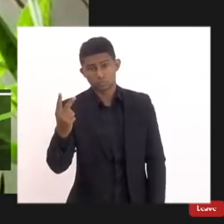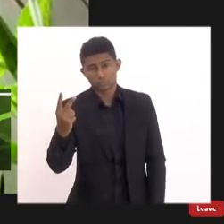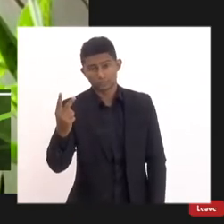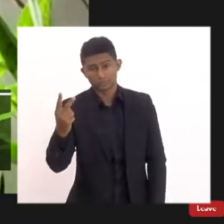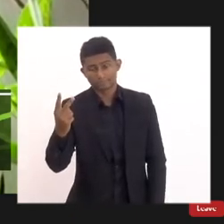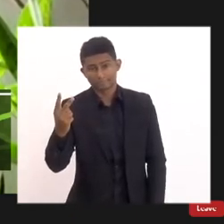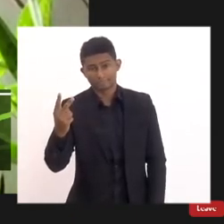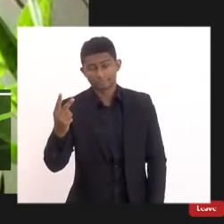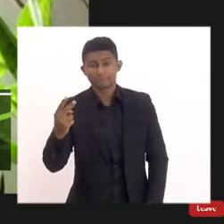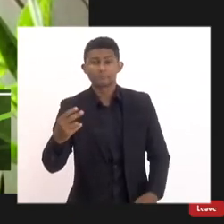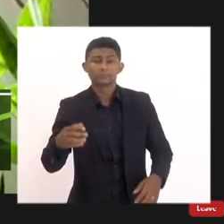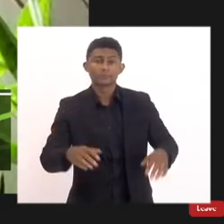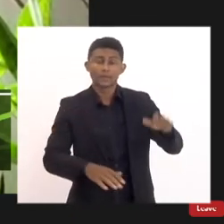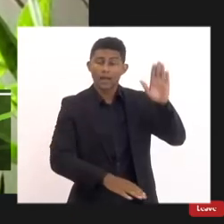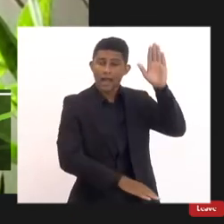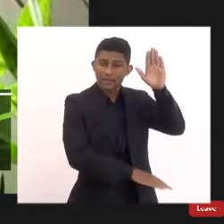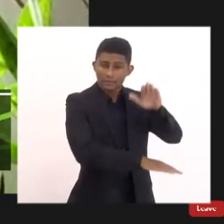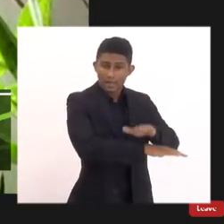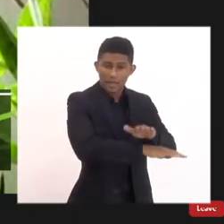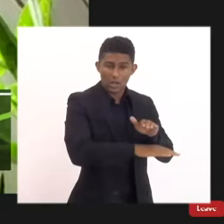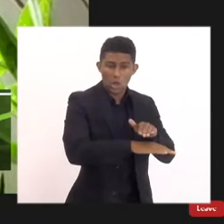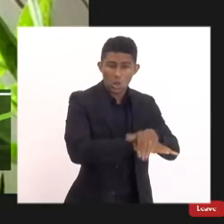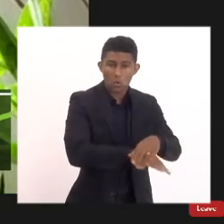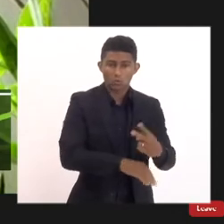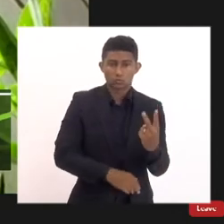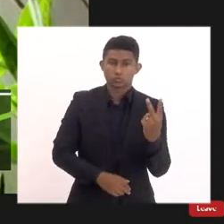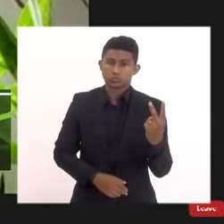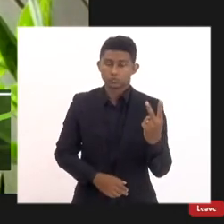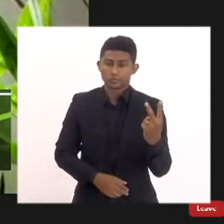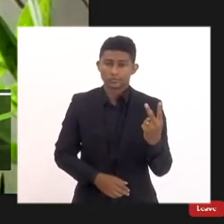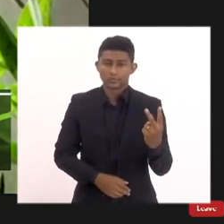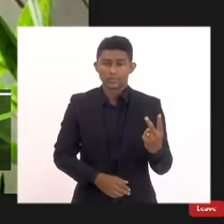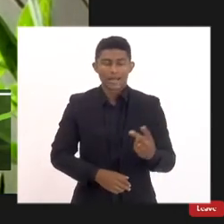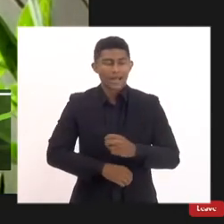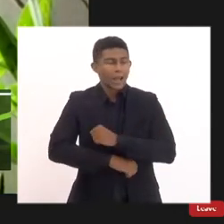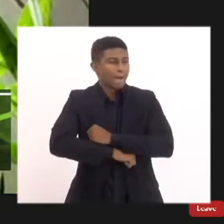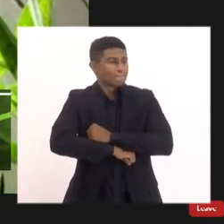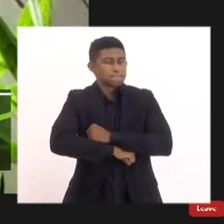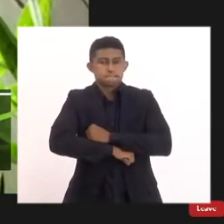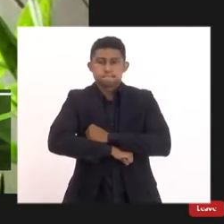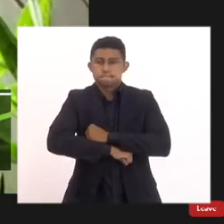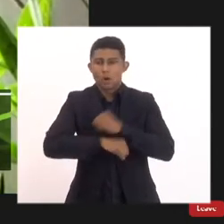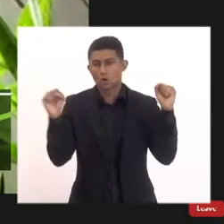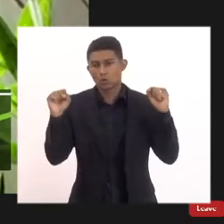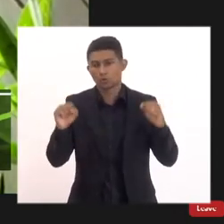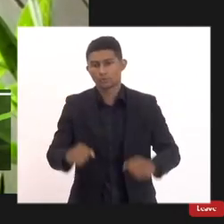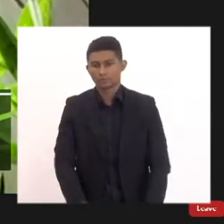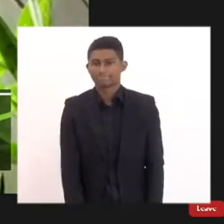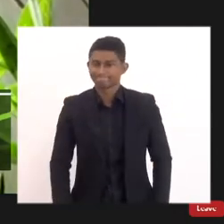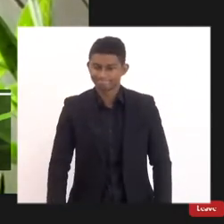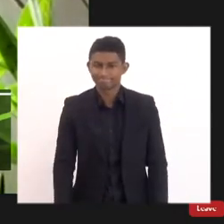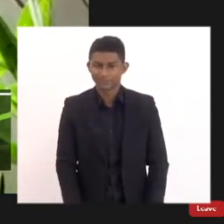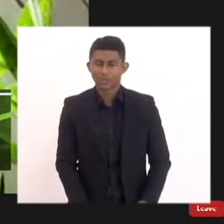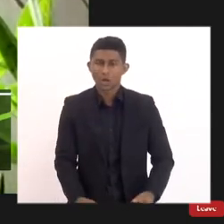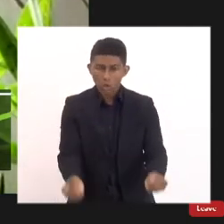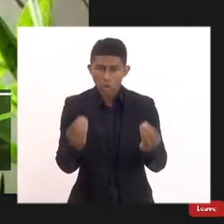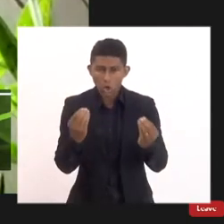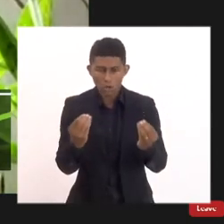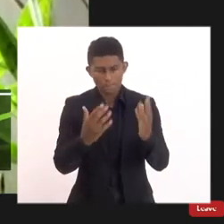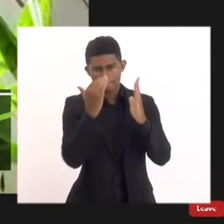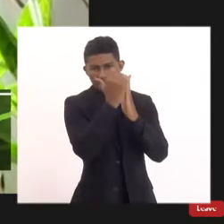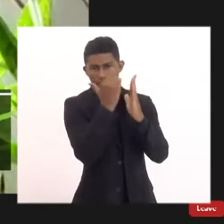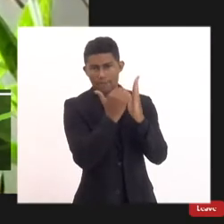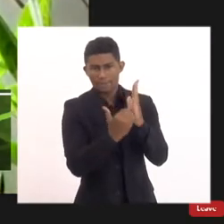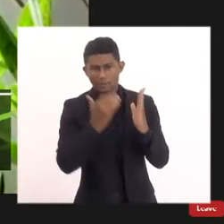e 2 no turno da tarde para a noite. Impossível fazer, cumprir